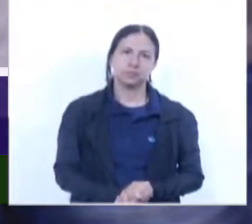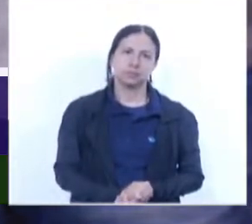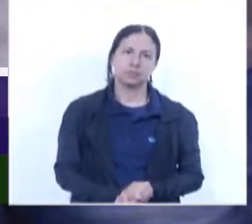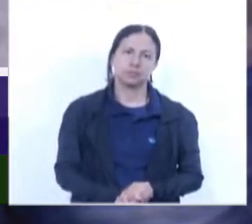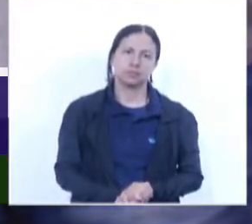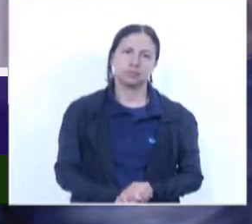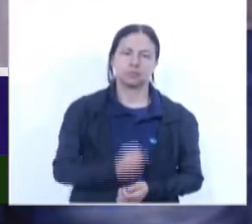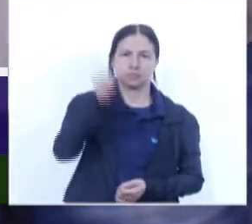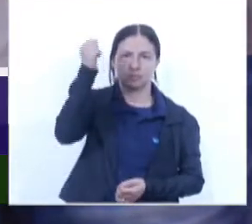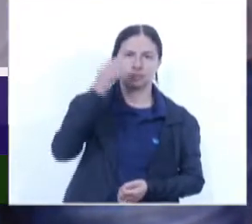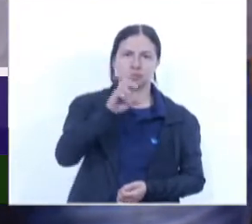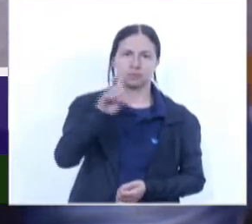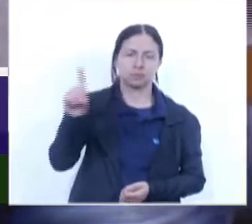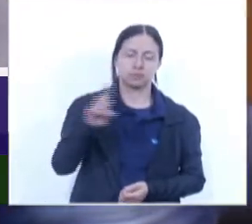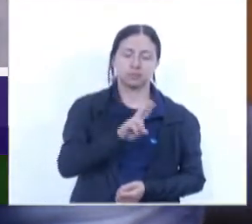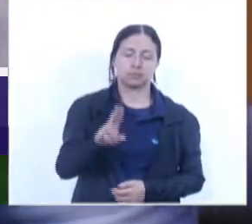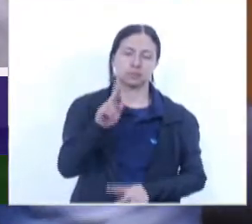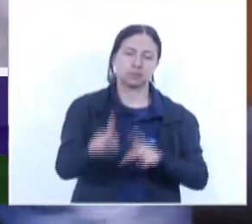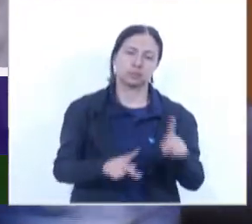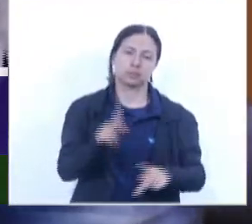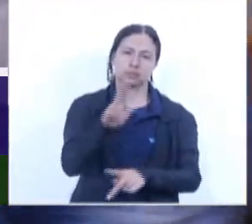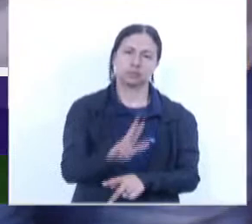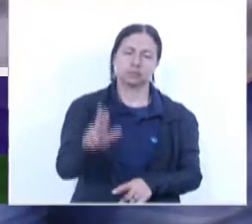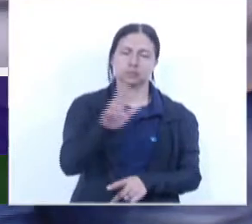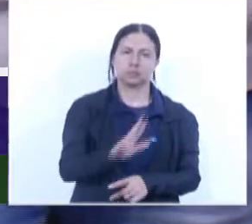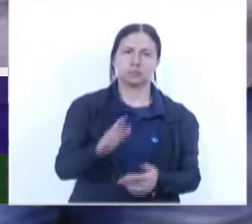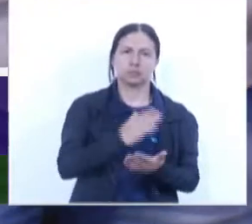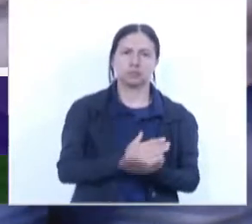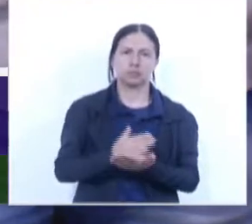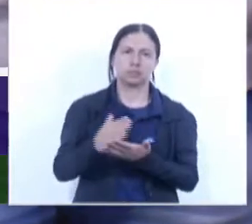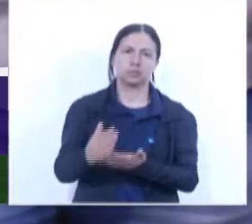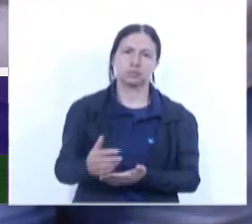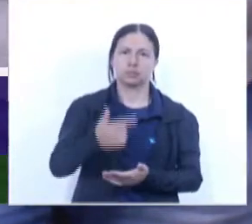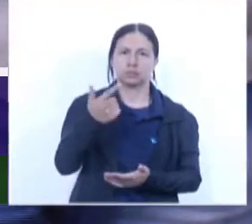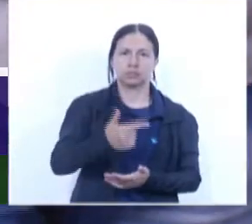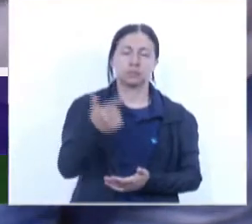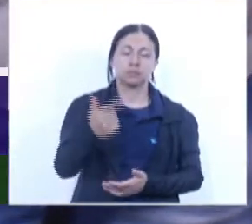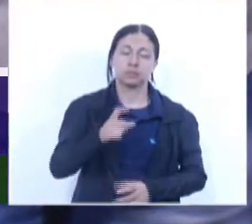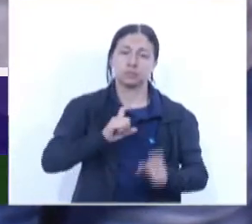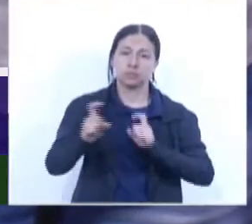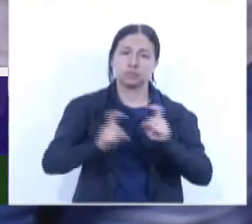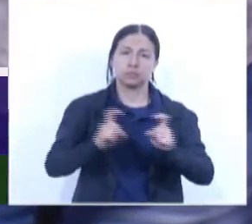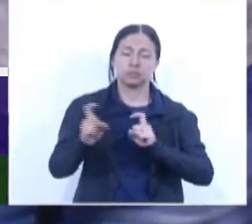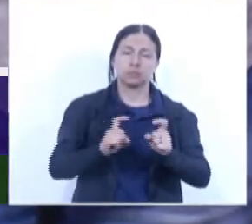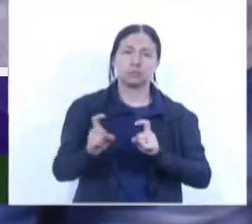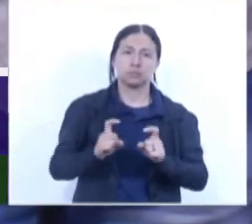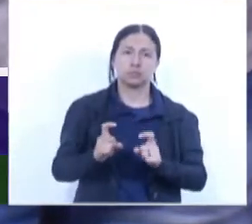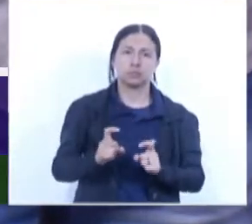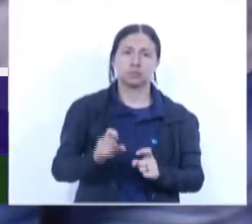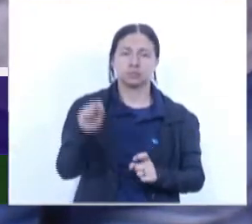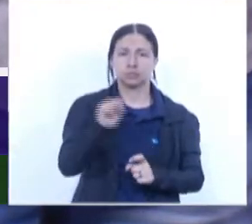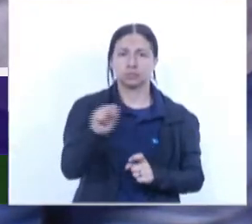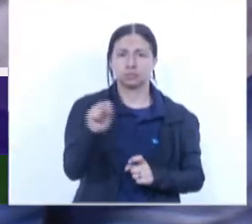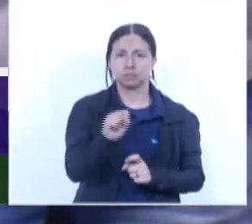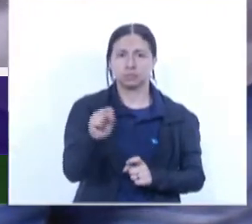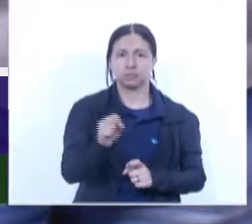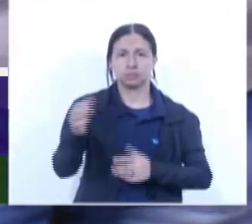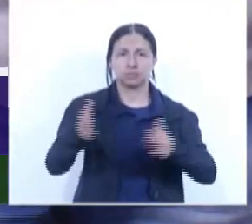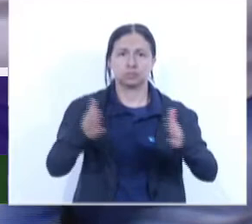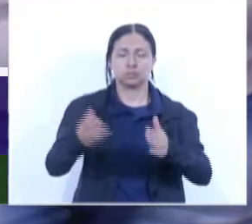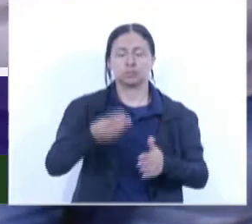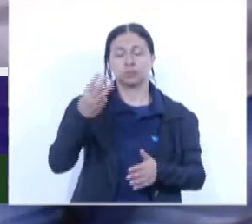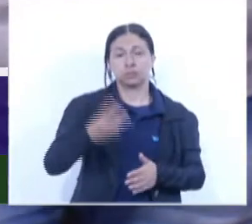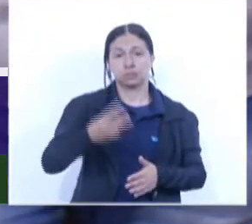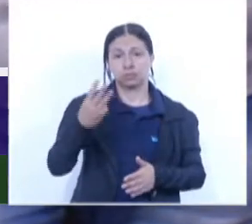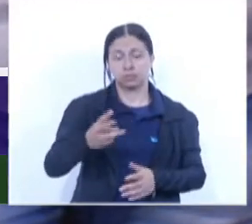com a graça de Deus em nome do Povo de Uberlândia declara aberta segunda reunião do oitavo período da terceira sessão